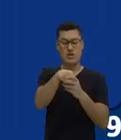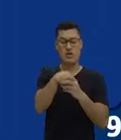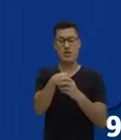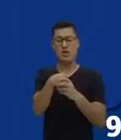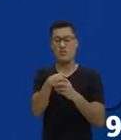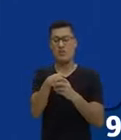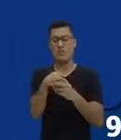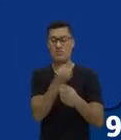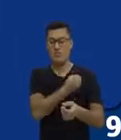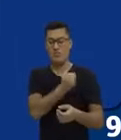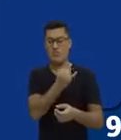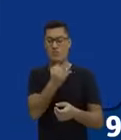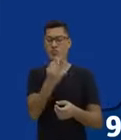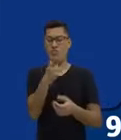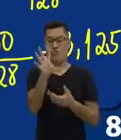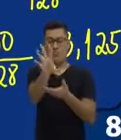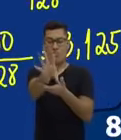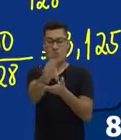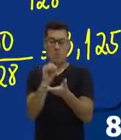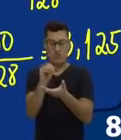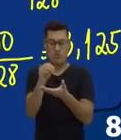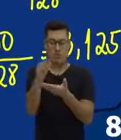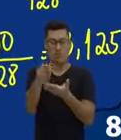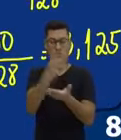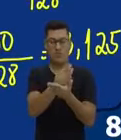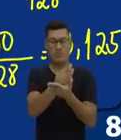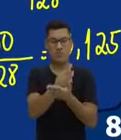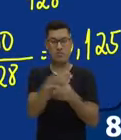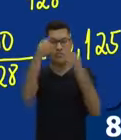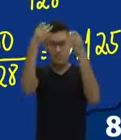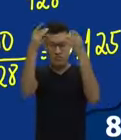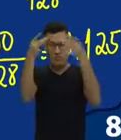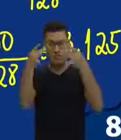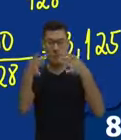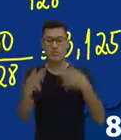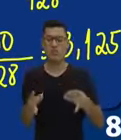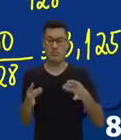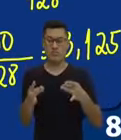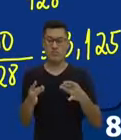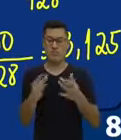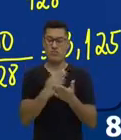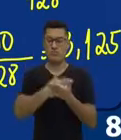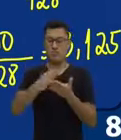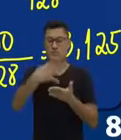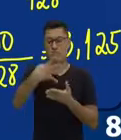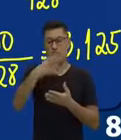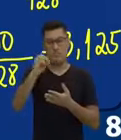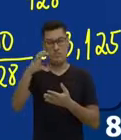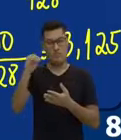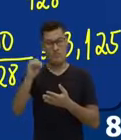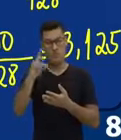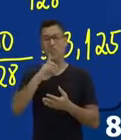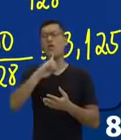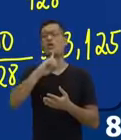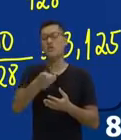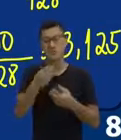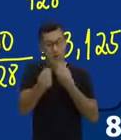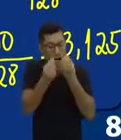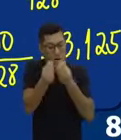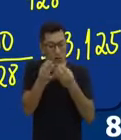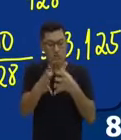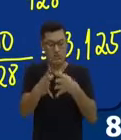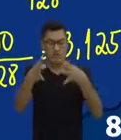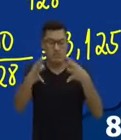para relembrar aqui, ó, vou pegar o exemplo anterior, em que eu jogava o valor inicial, que era o 400, dizia como estava